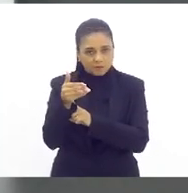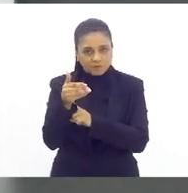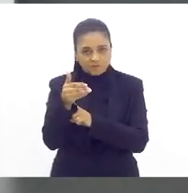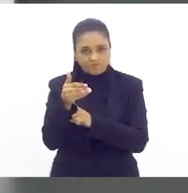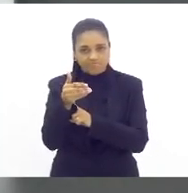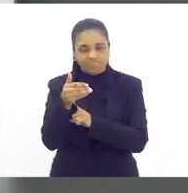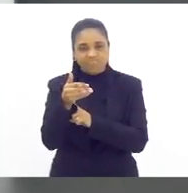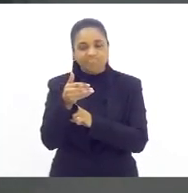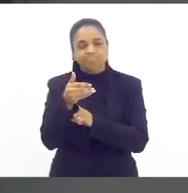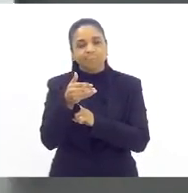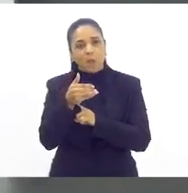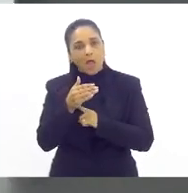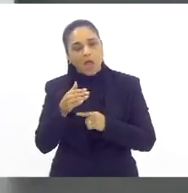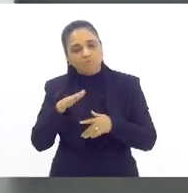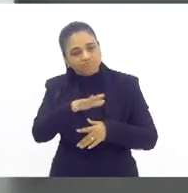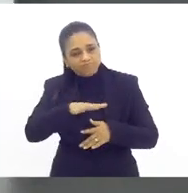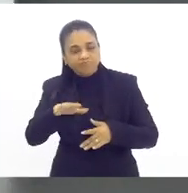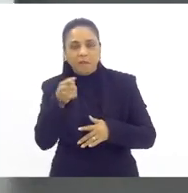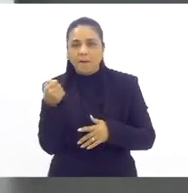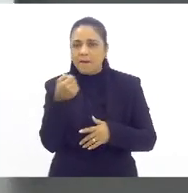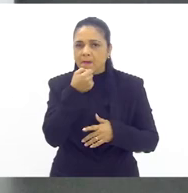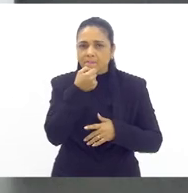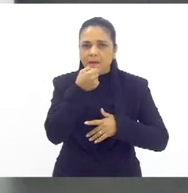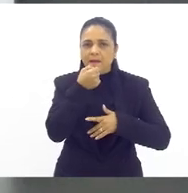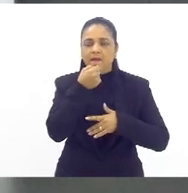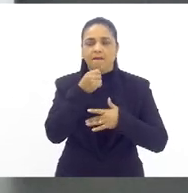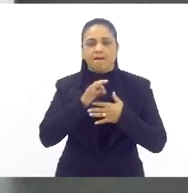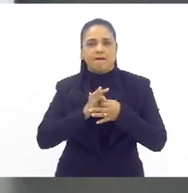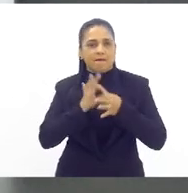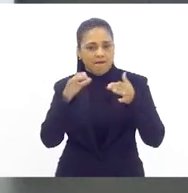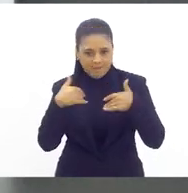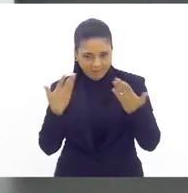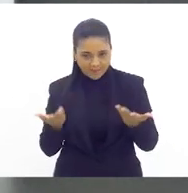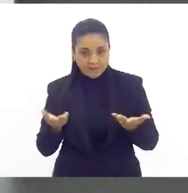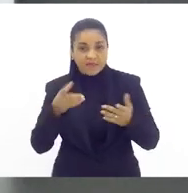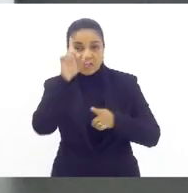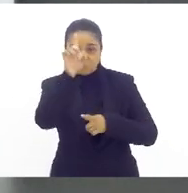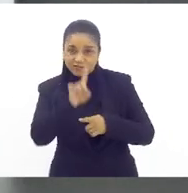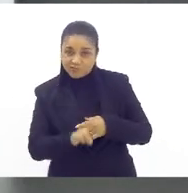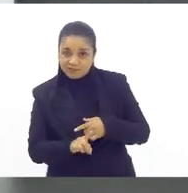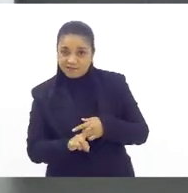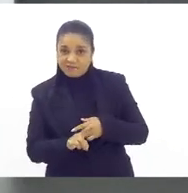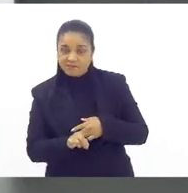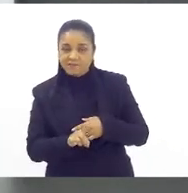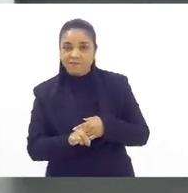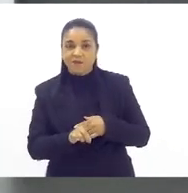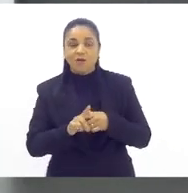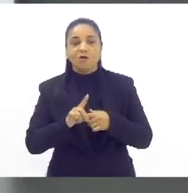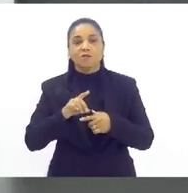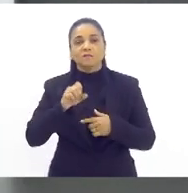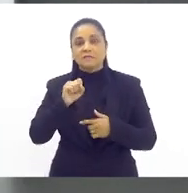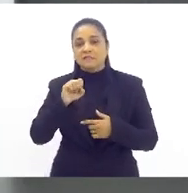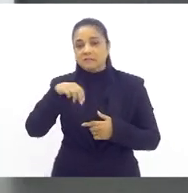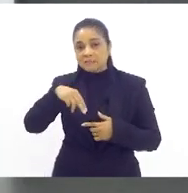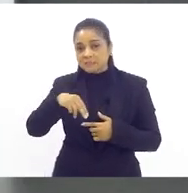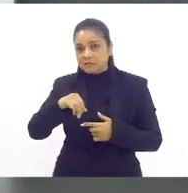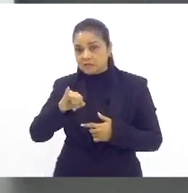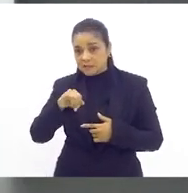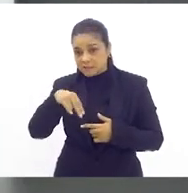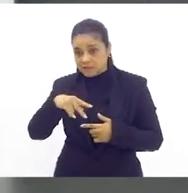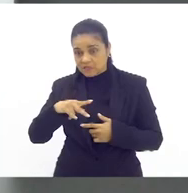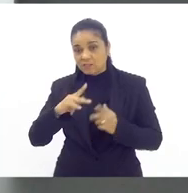dar esse espaço tá e e a a direção da do sindp fitec sempre